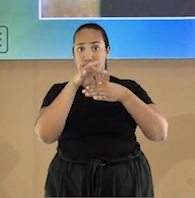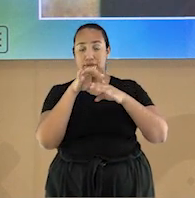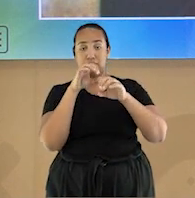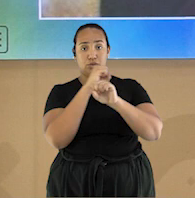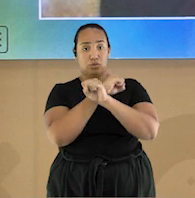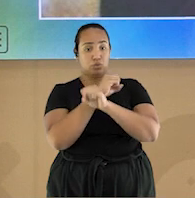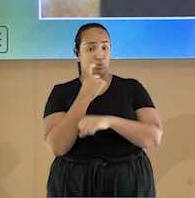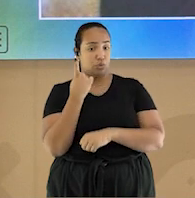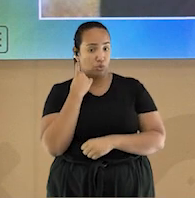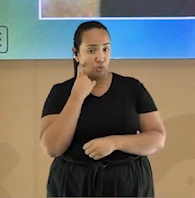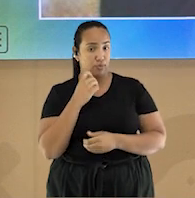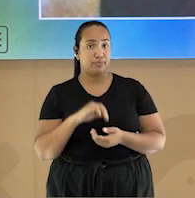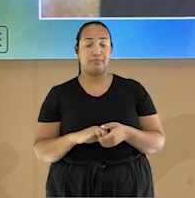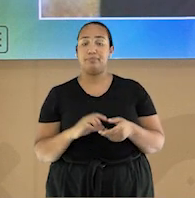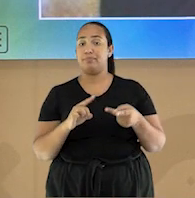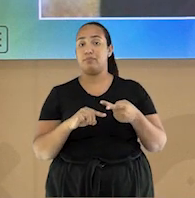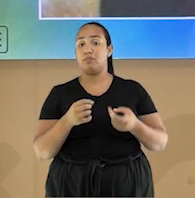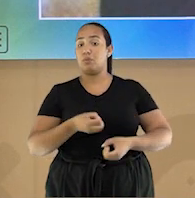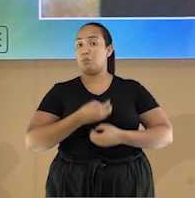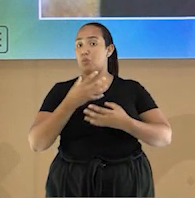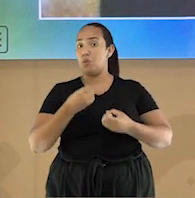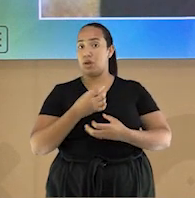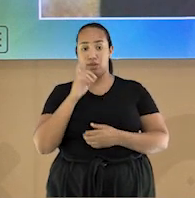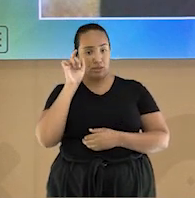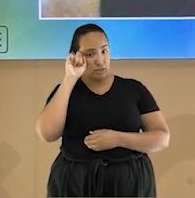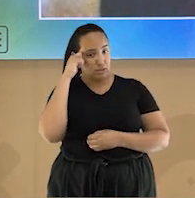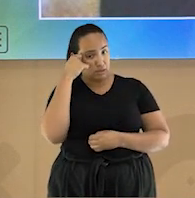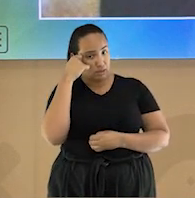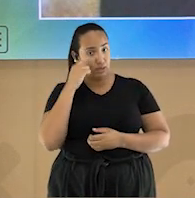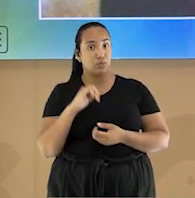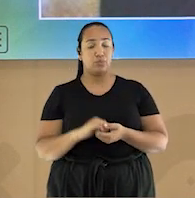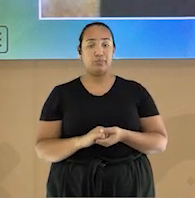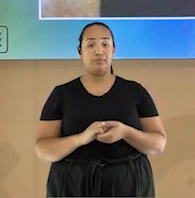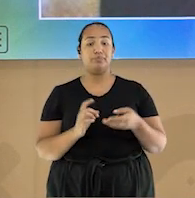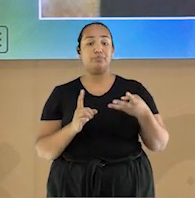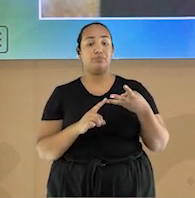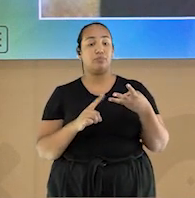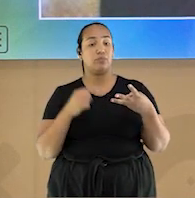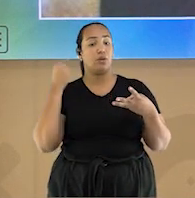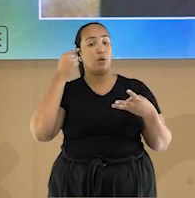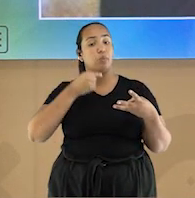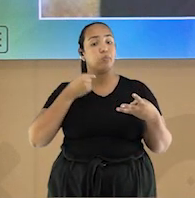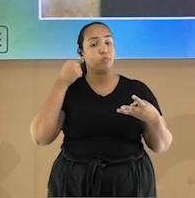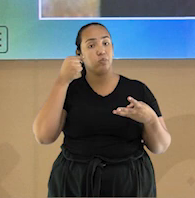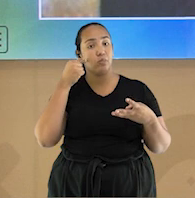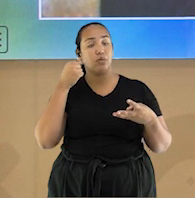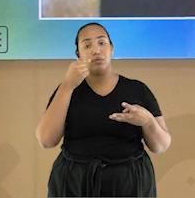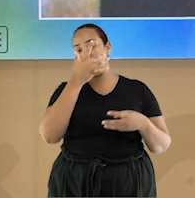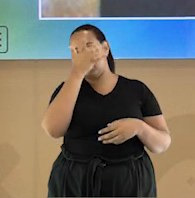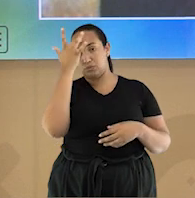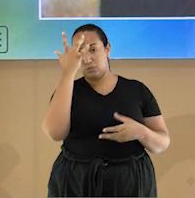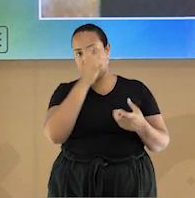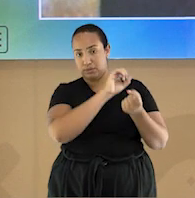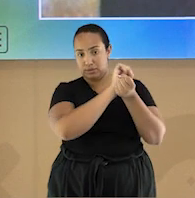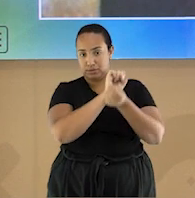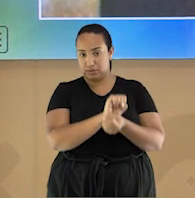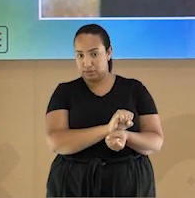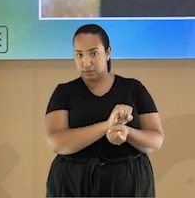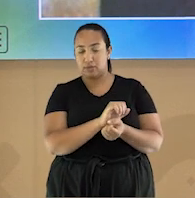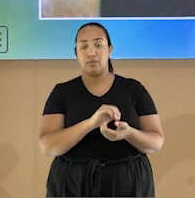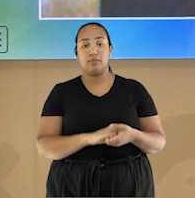Palmares. Opção B, um poeta negro. Opção C, advogado de número dos